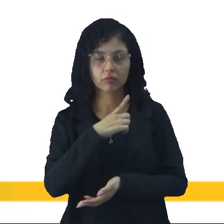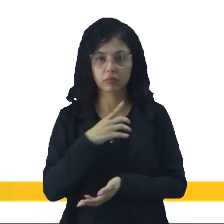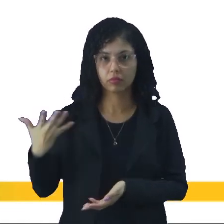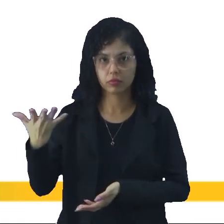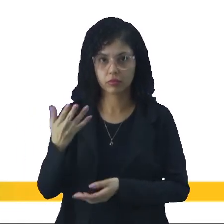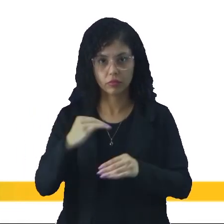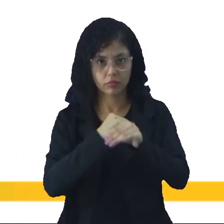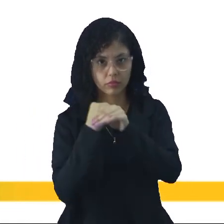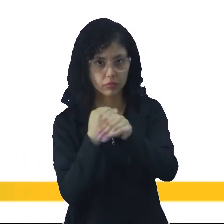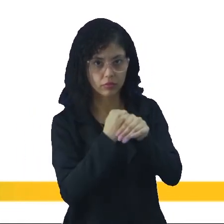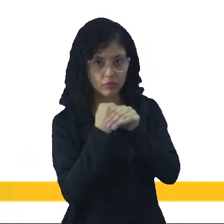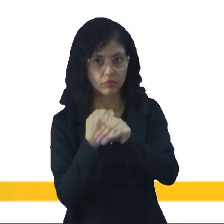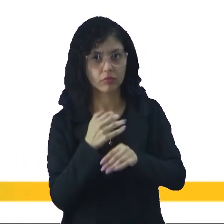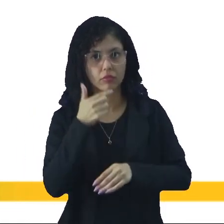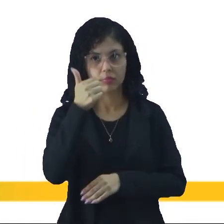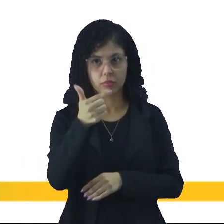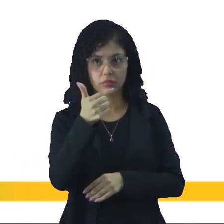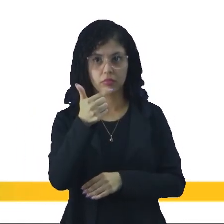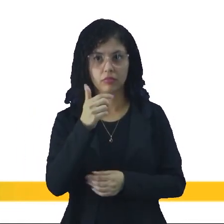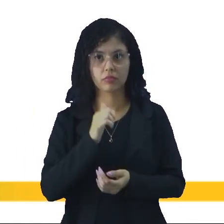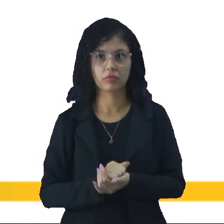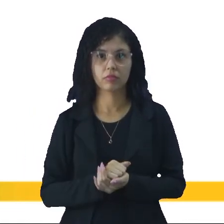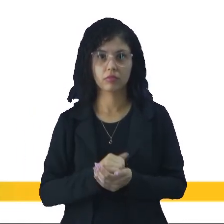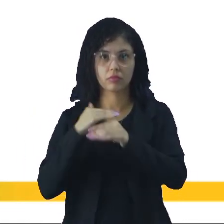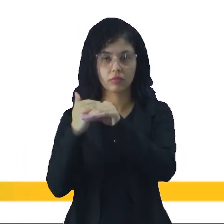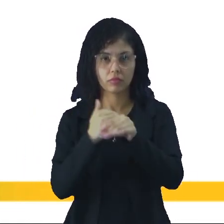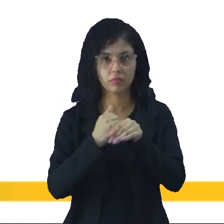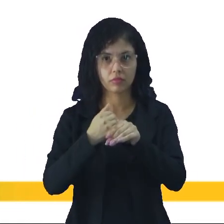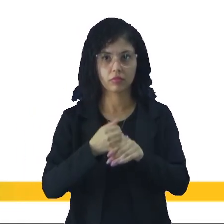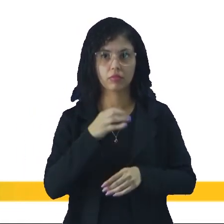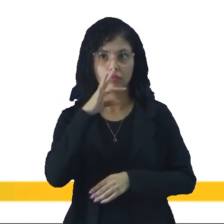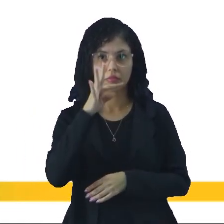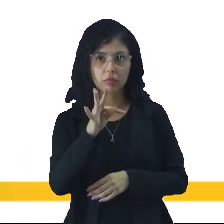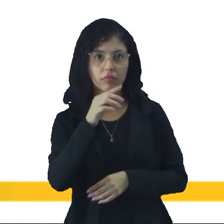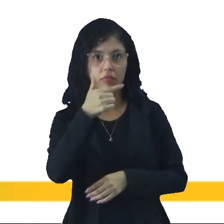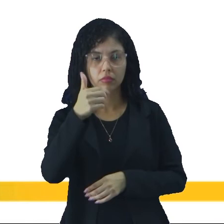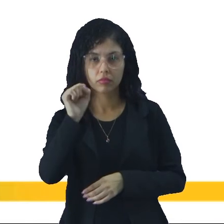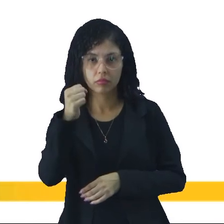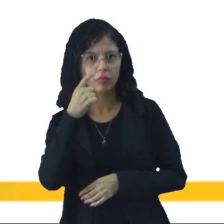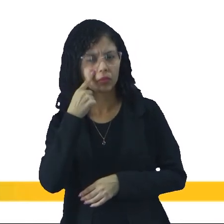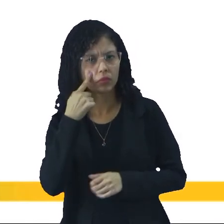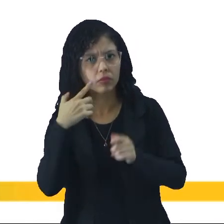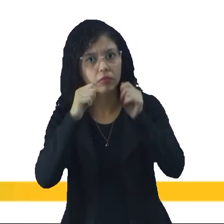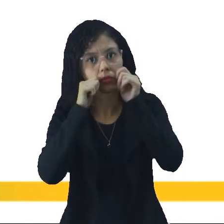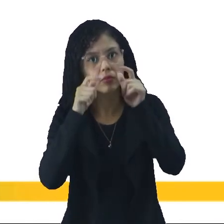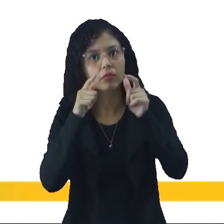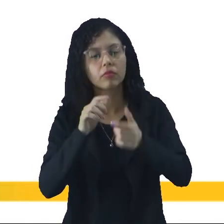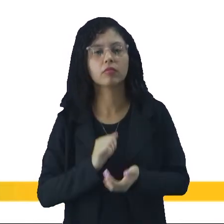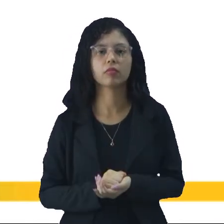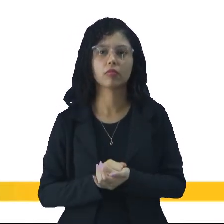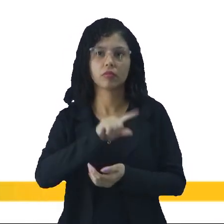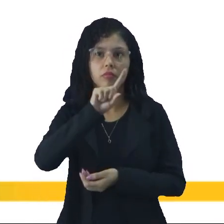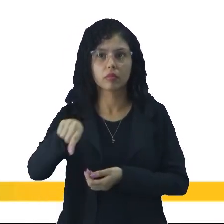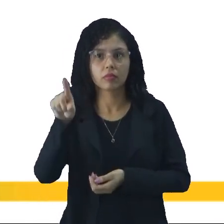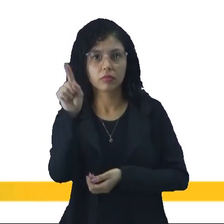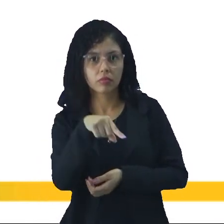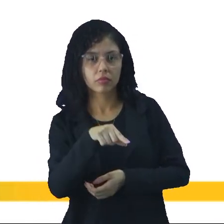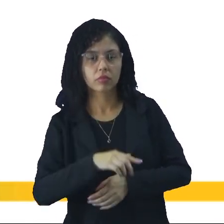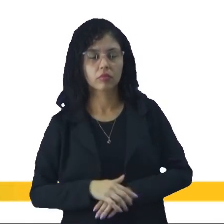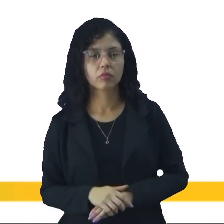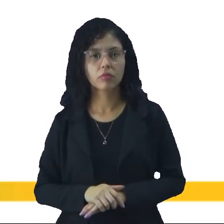são iguais, vai ficar 2 igual a t sobre 28. Presta atenção, ó. Cortou aqui, ó.